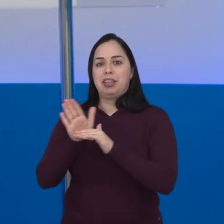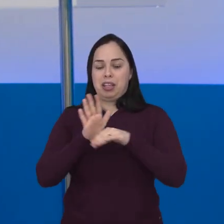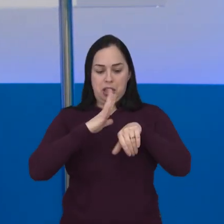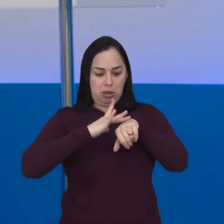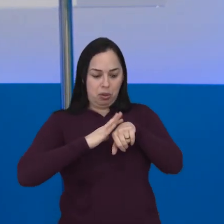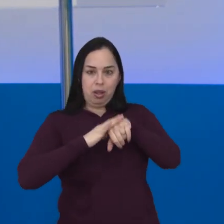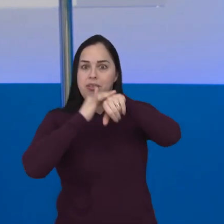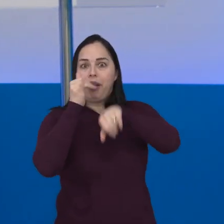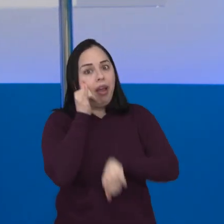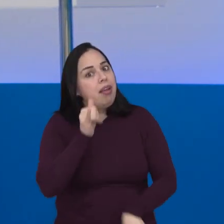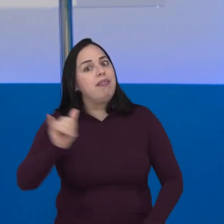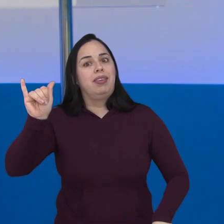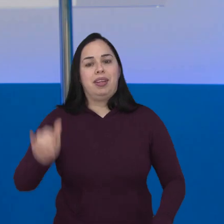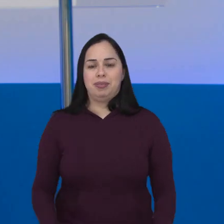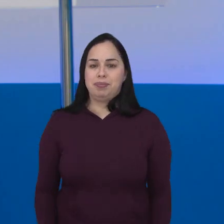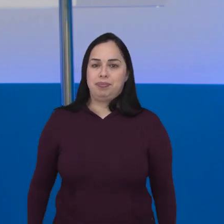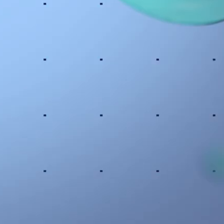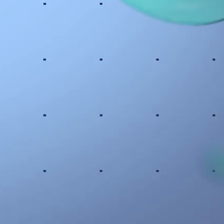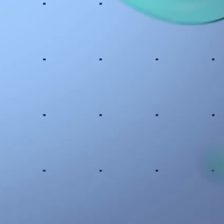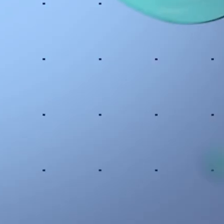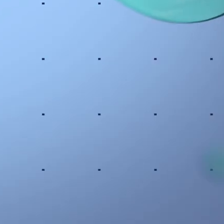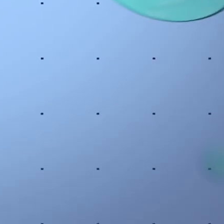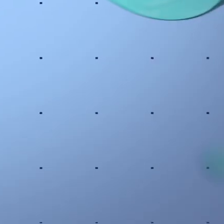a prevenir doenças e manter o bem-estar.